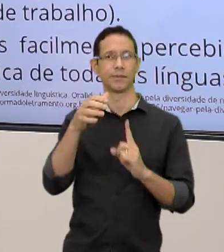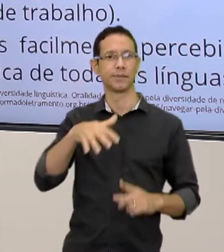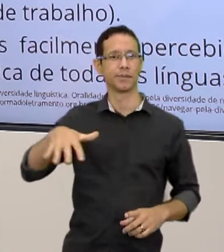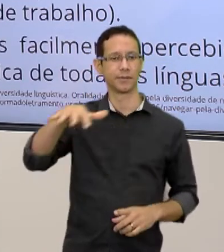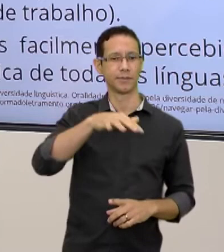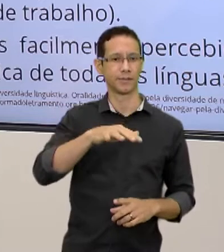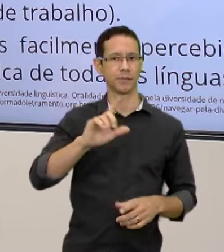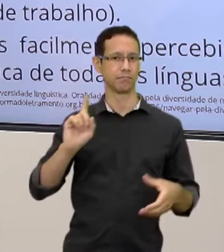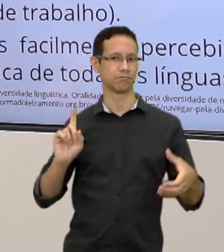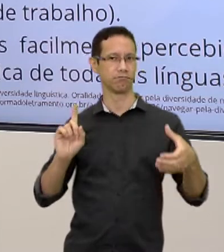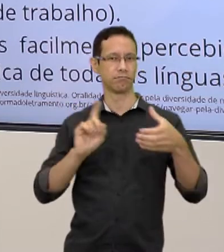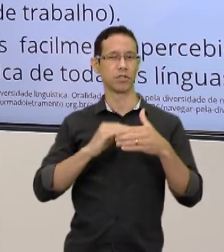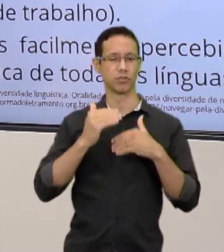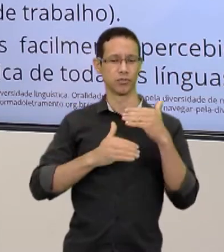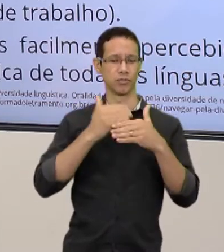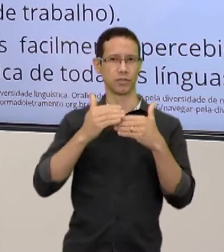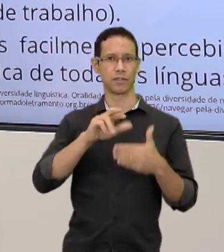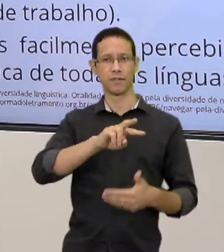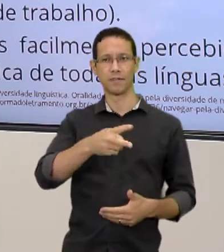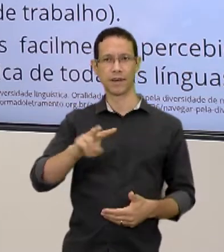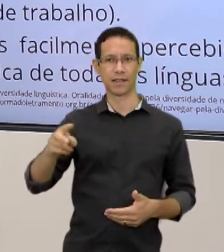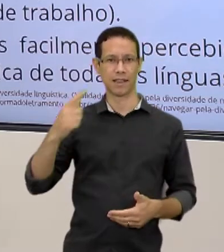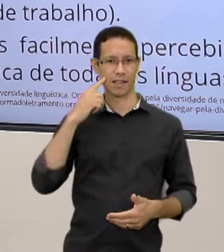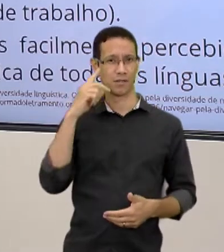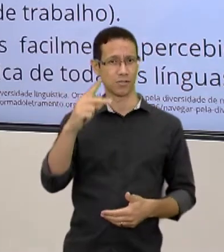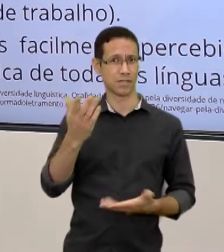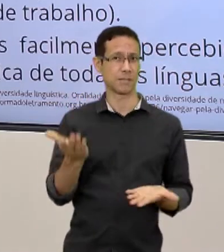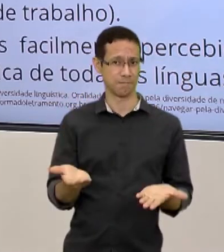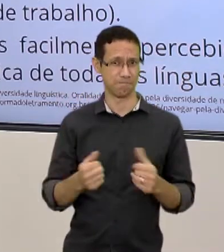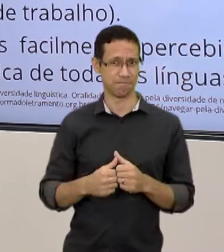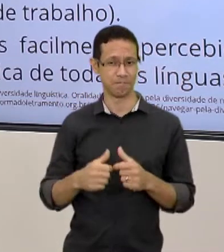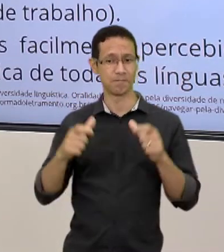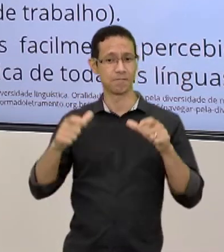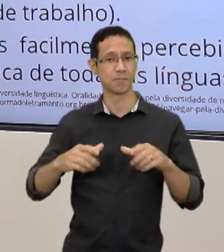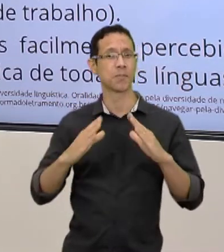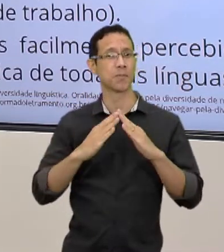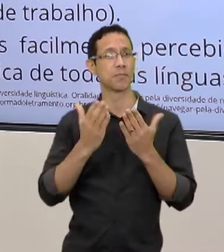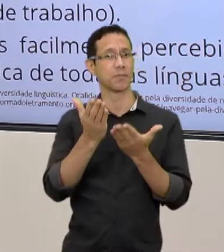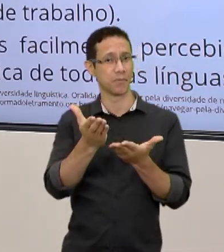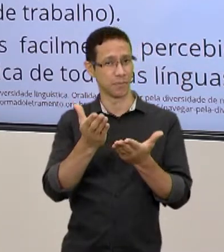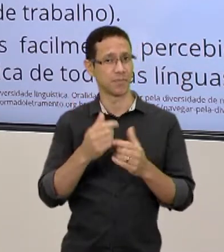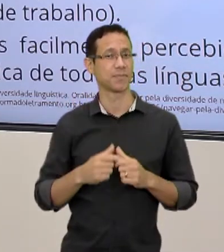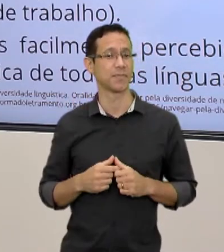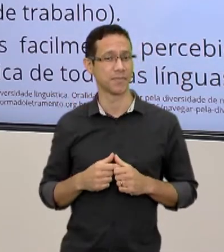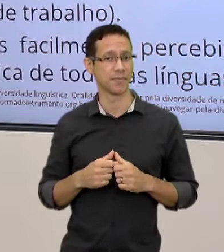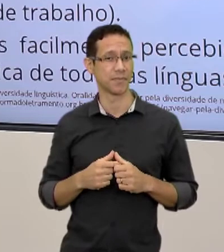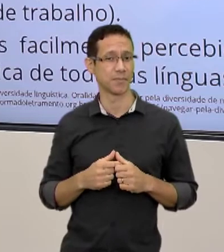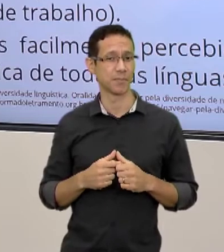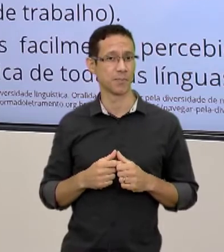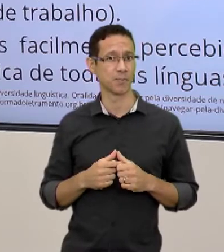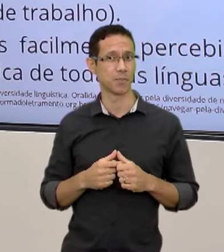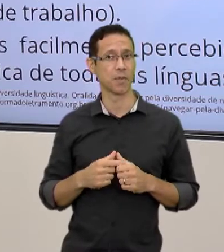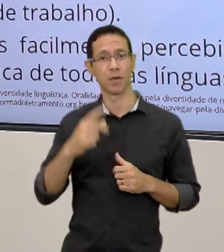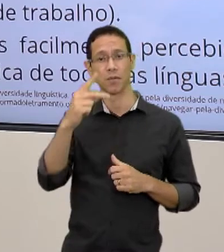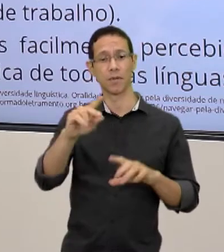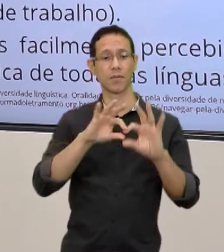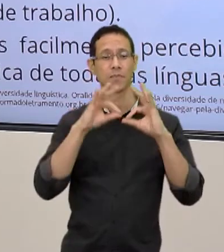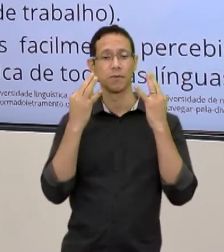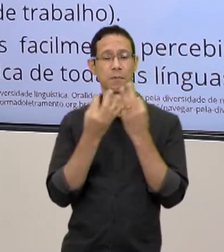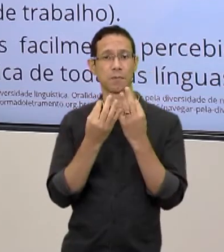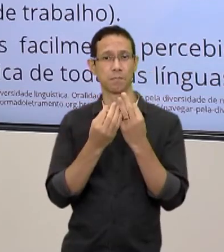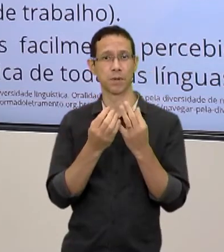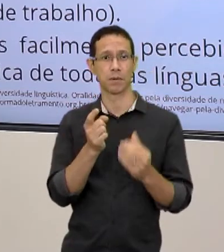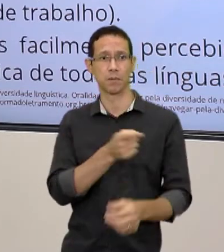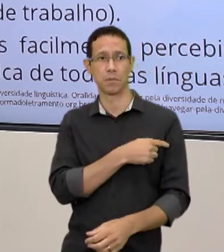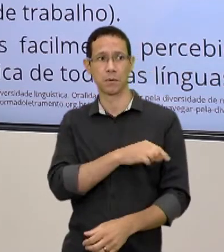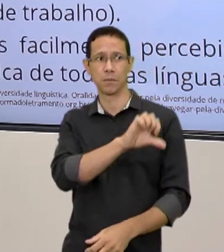desenvolver uma variedade específica, pela região que você mora, pelo grau de escolaridade da sua família, o